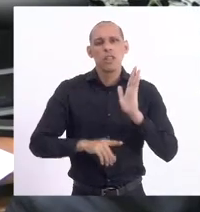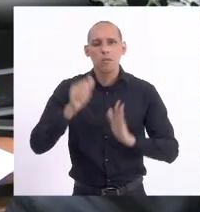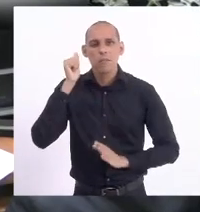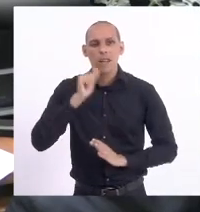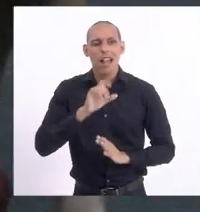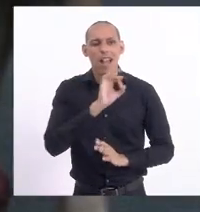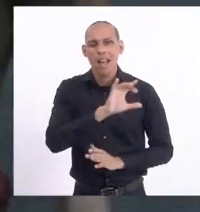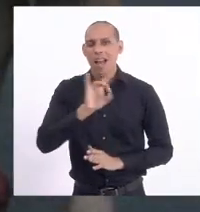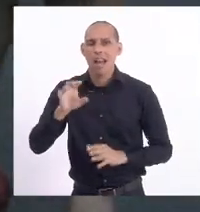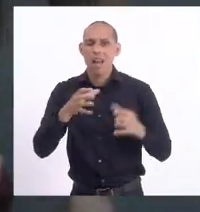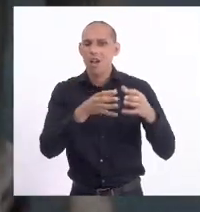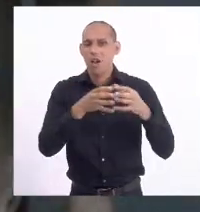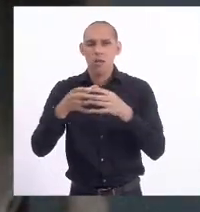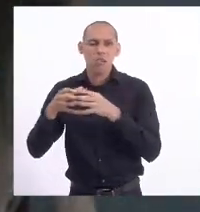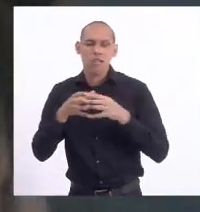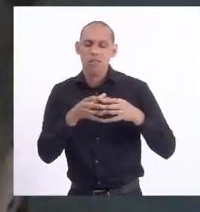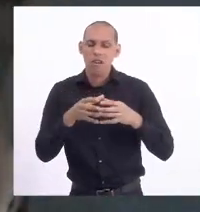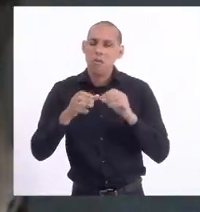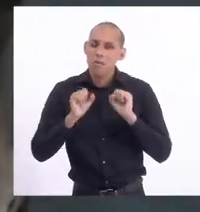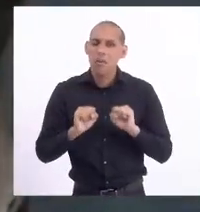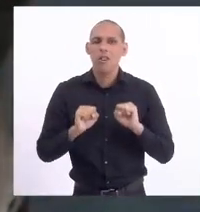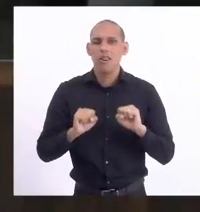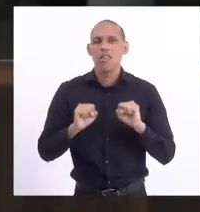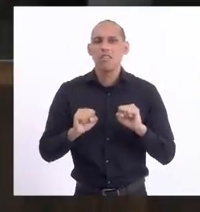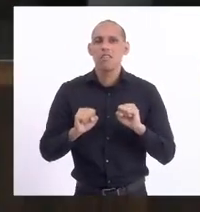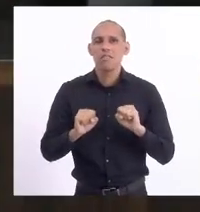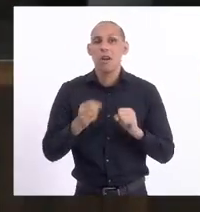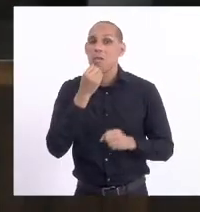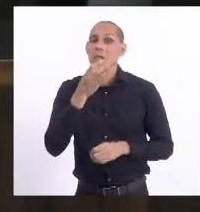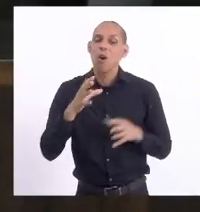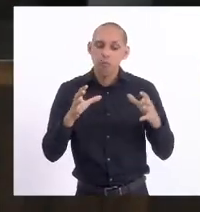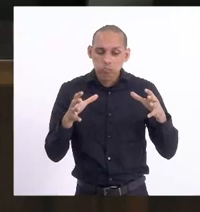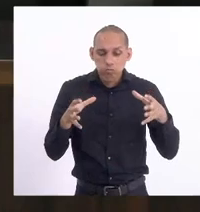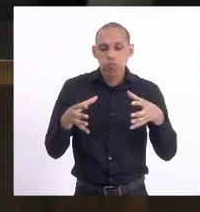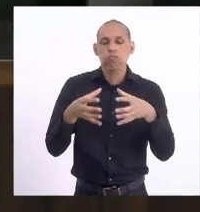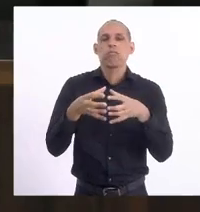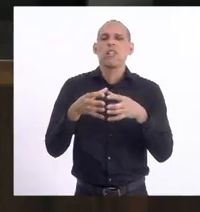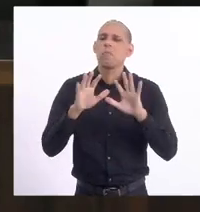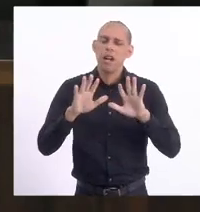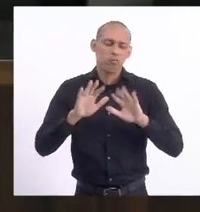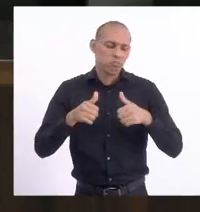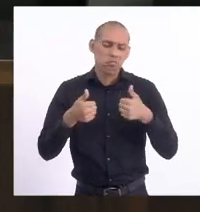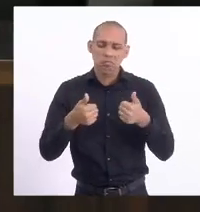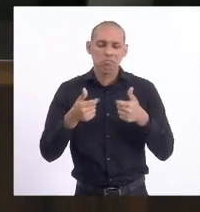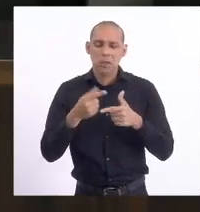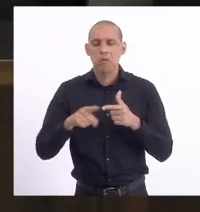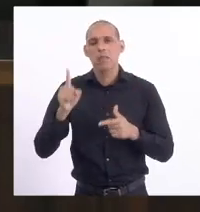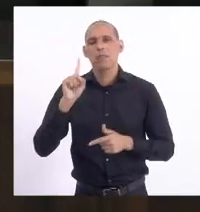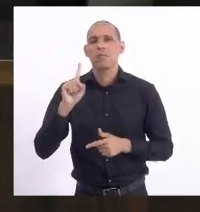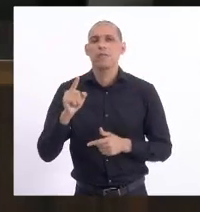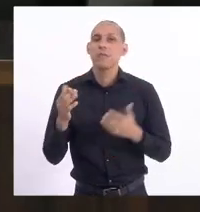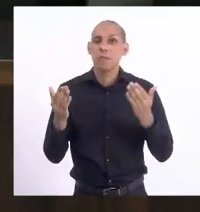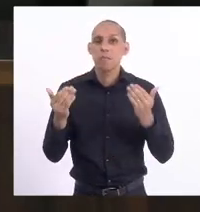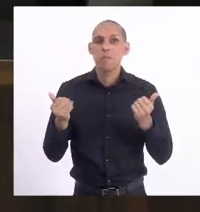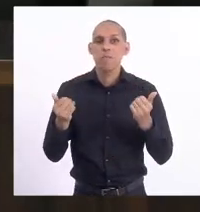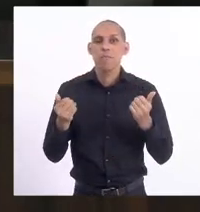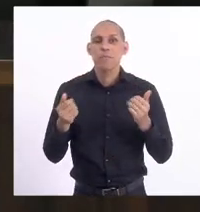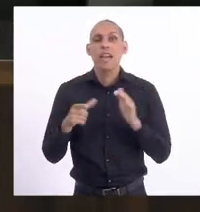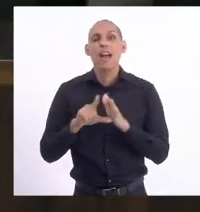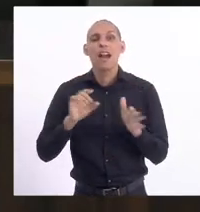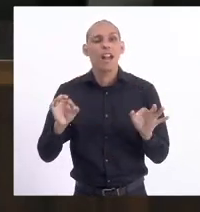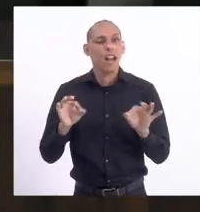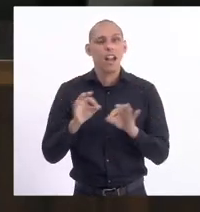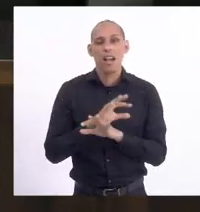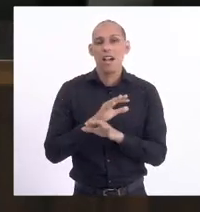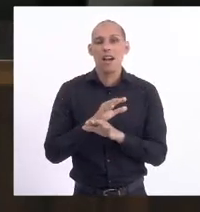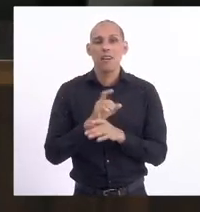comissão pode fazer a sua chamada. O ideal é que pudesse também fazer conjunto, mas sem problema. Então vamos lá. Antes do encerramento da